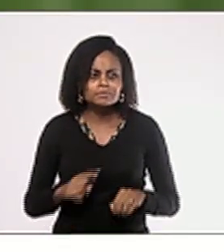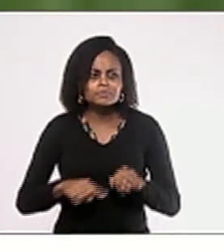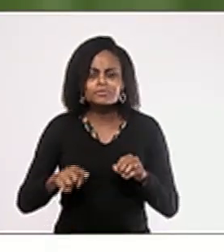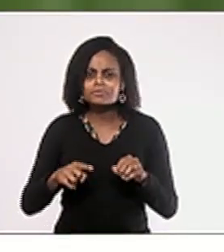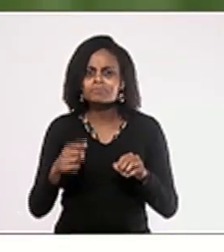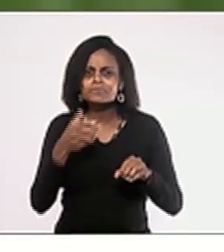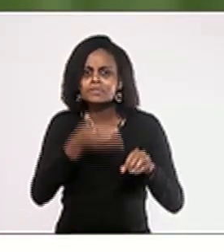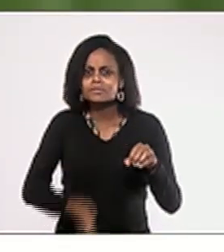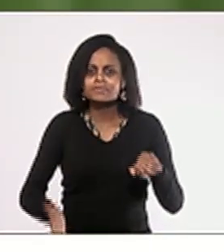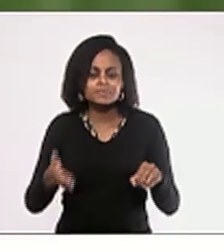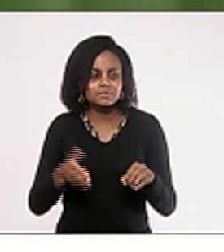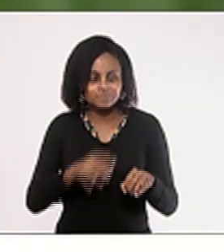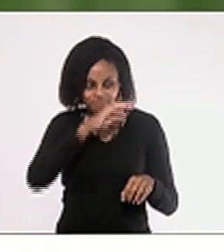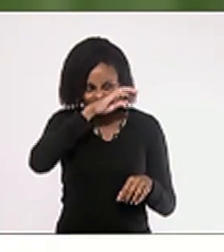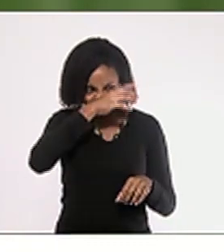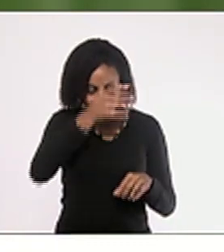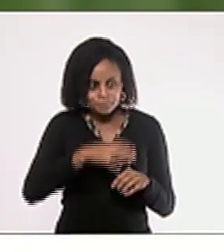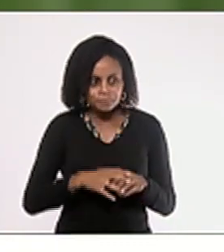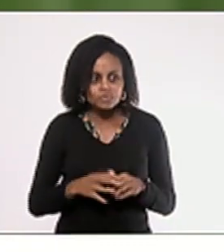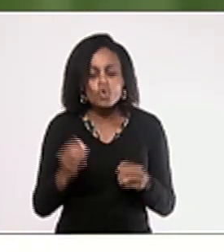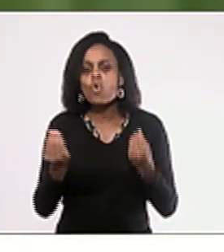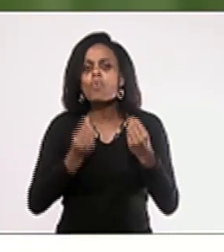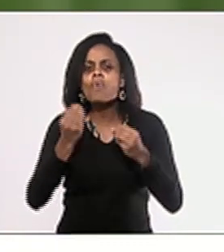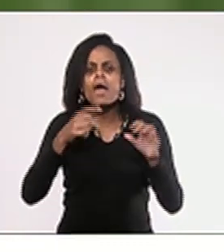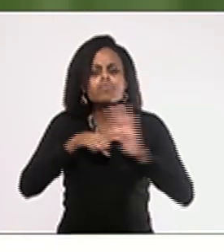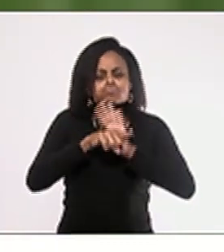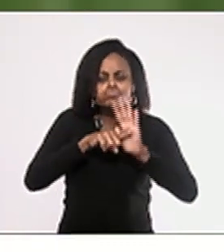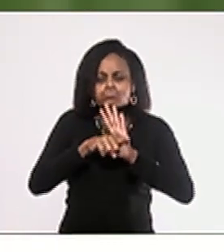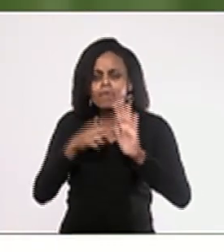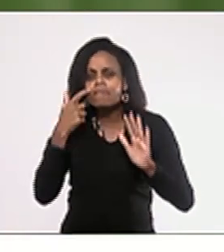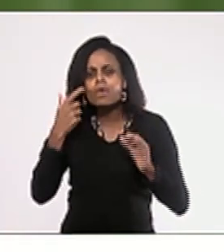corrigir o problema. Como que é feita essa sistemática?